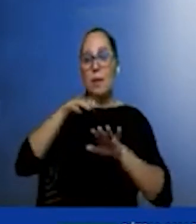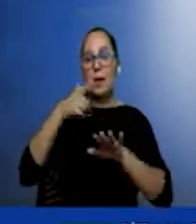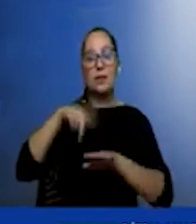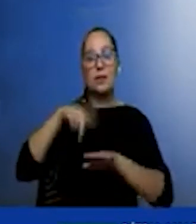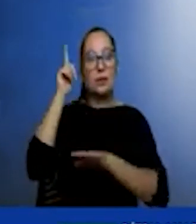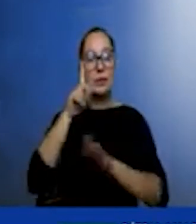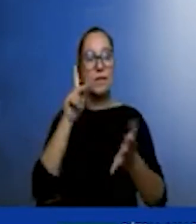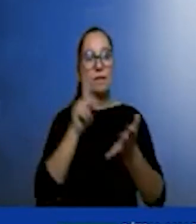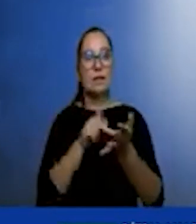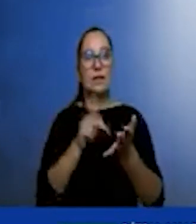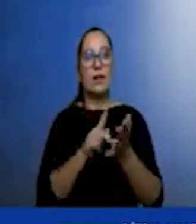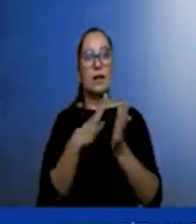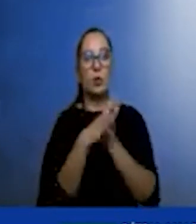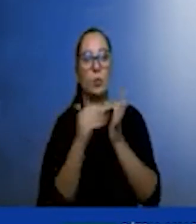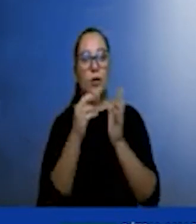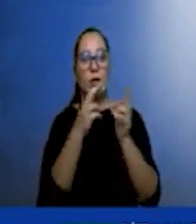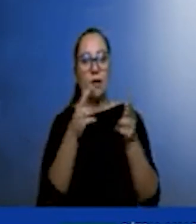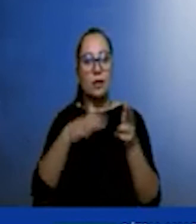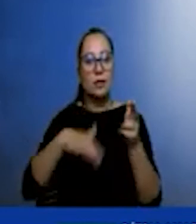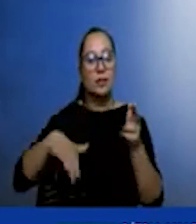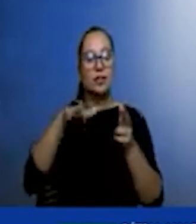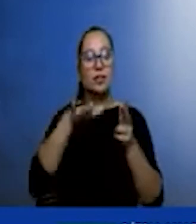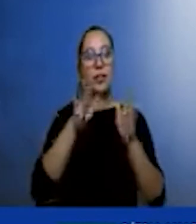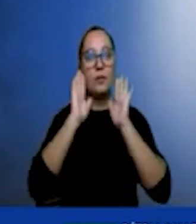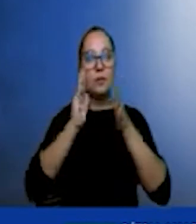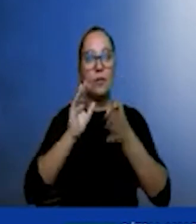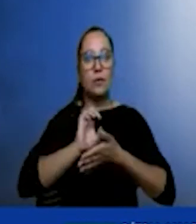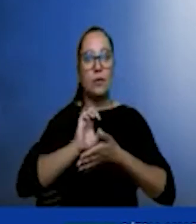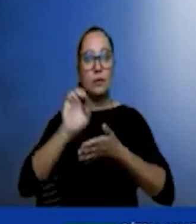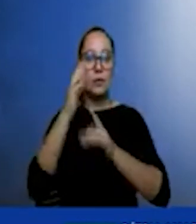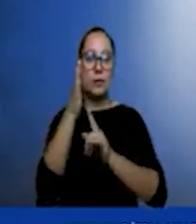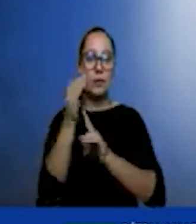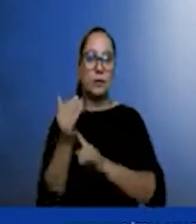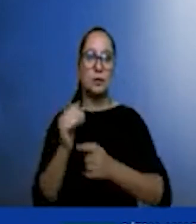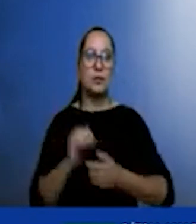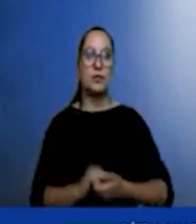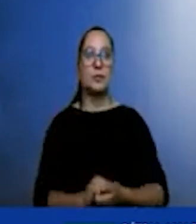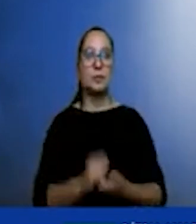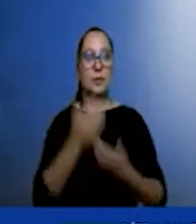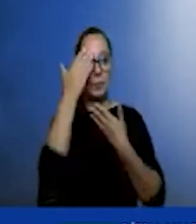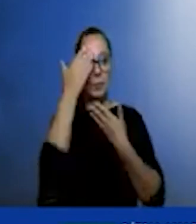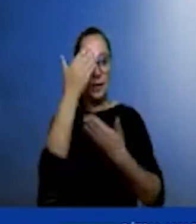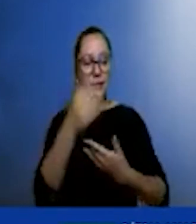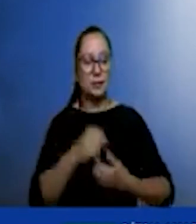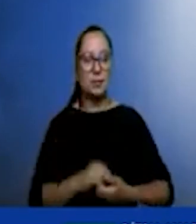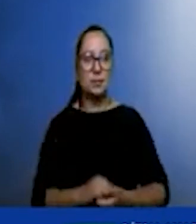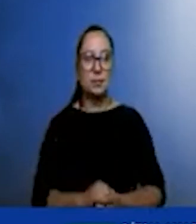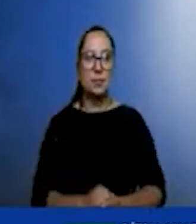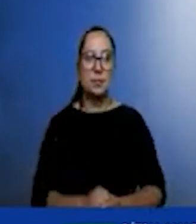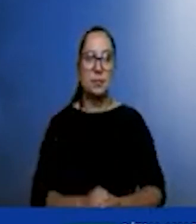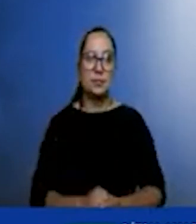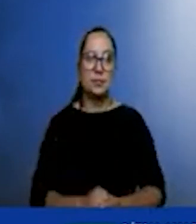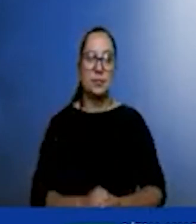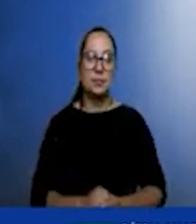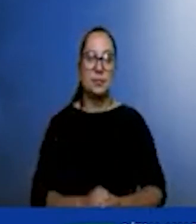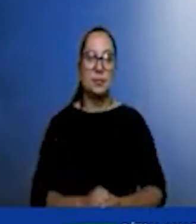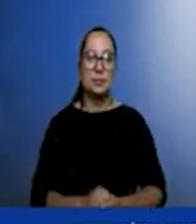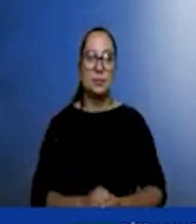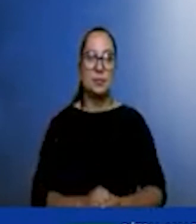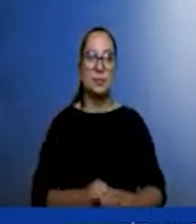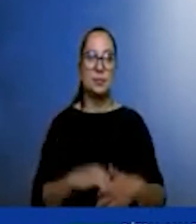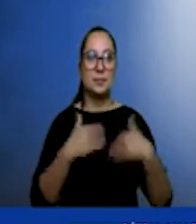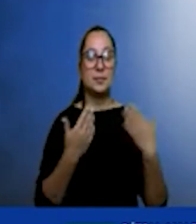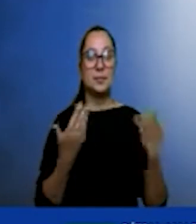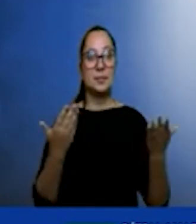hub na região para exportar tecnologia. Perfeito. Obrigado, Bárbara. Paula, recado final. Eu acho que a gente,